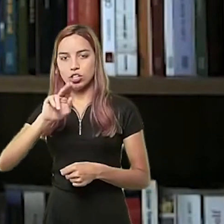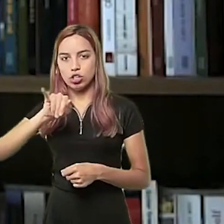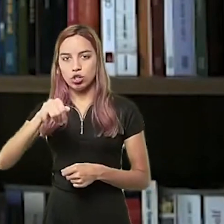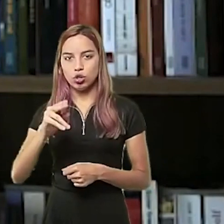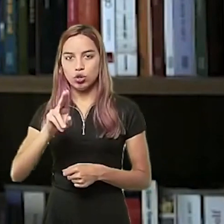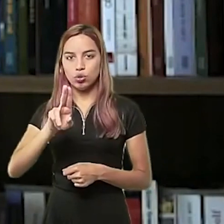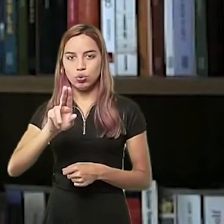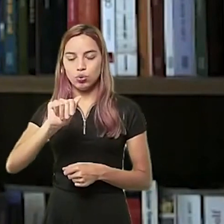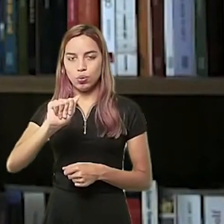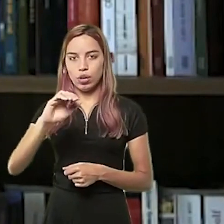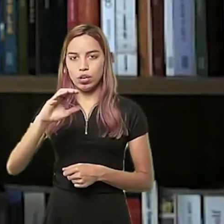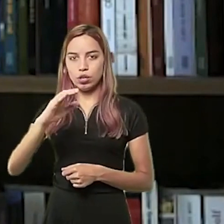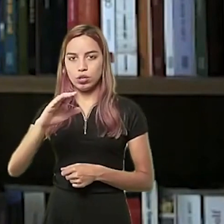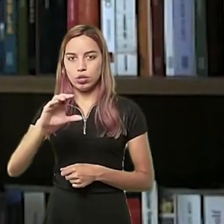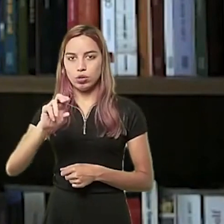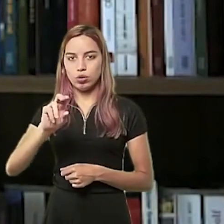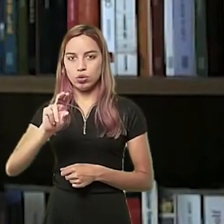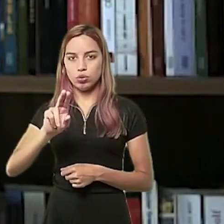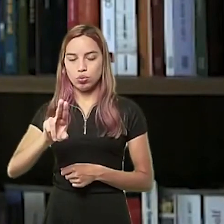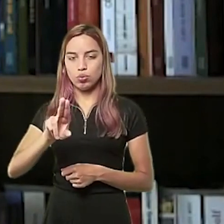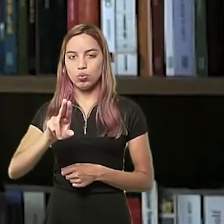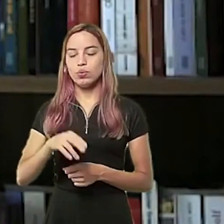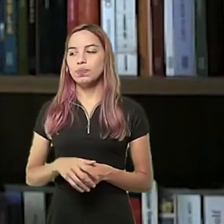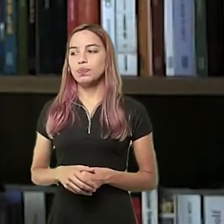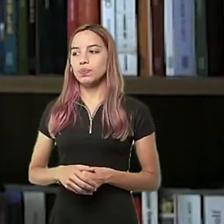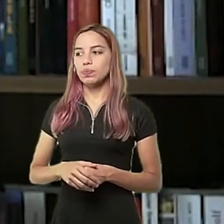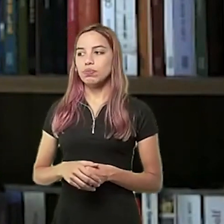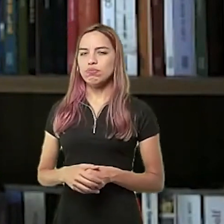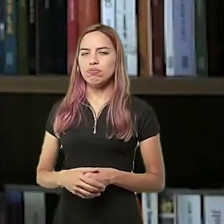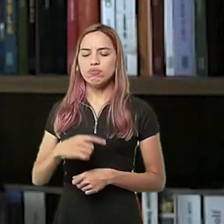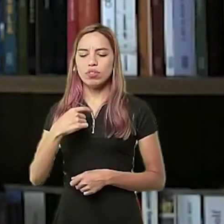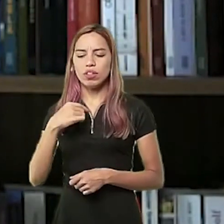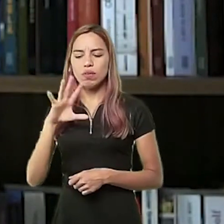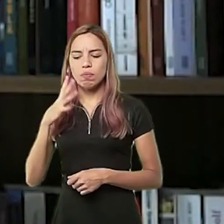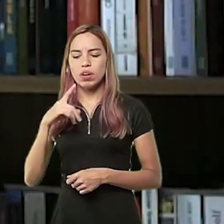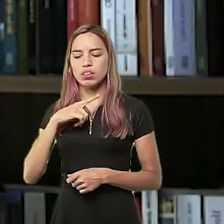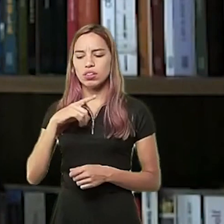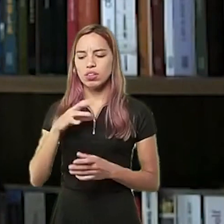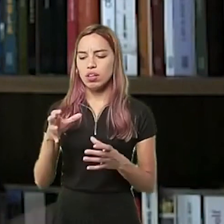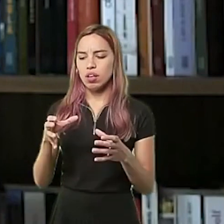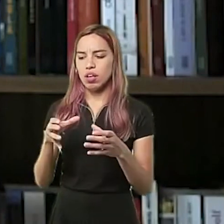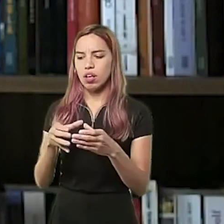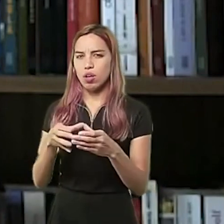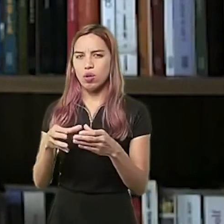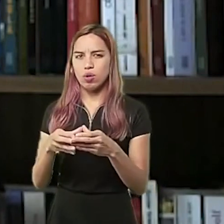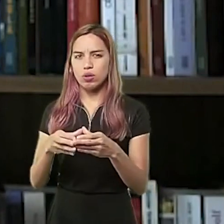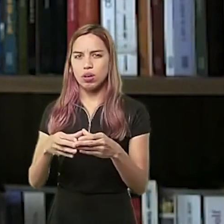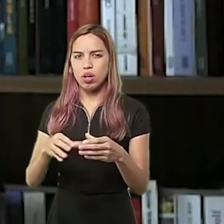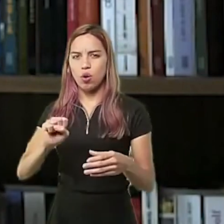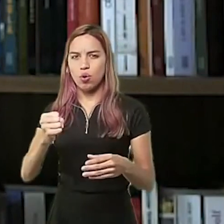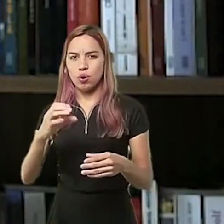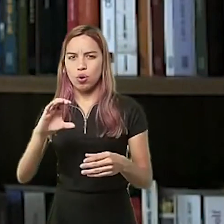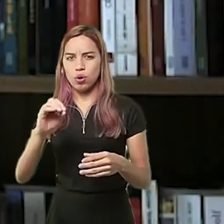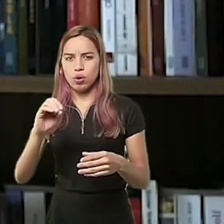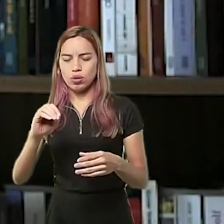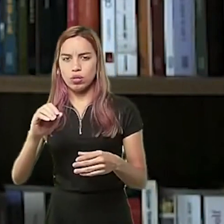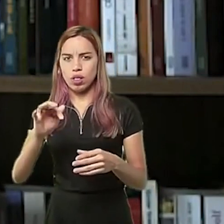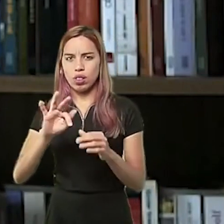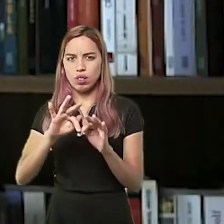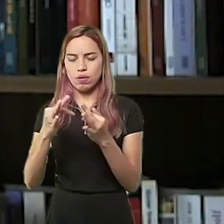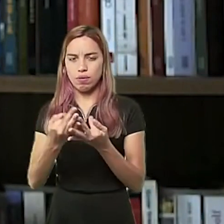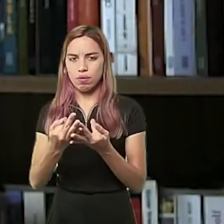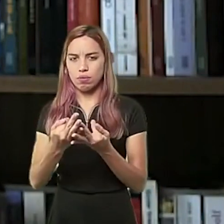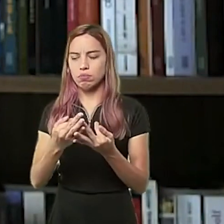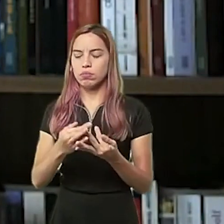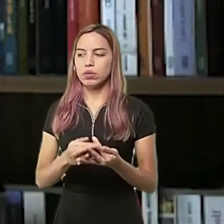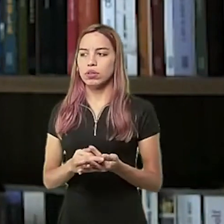e conversando com aquelas pessoas, é uma comunidade hoje com cerca de 800 famílias, conversando com muitas daquelas pessoas, elas me diziam sobre